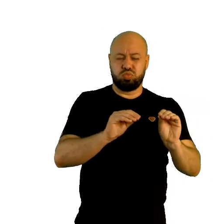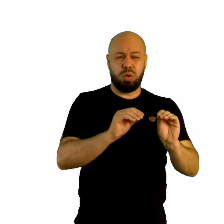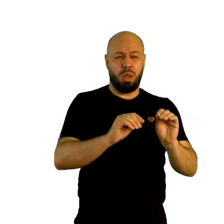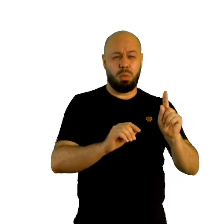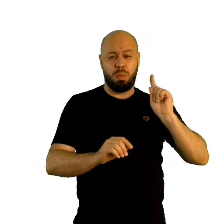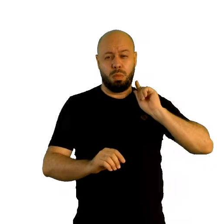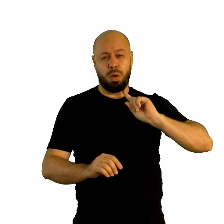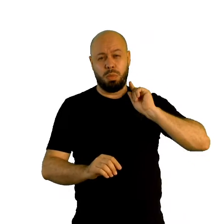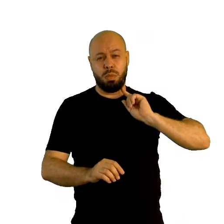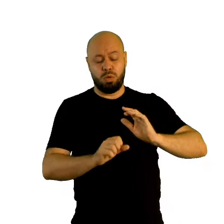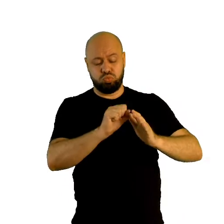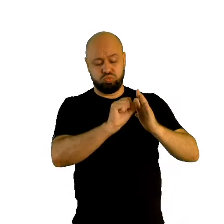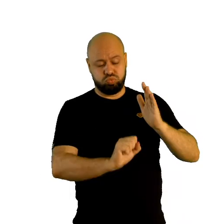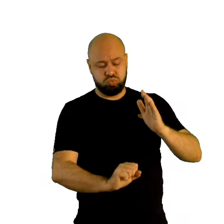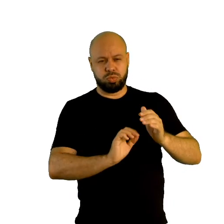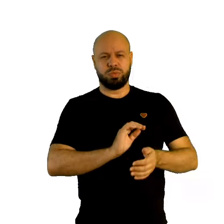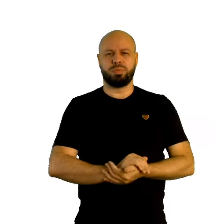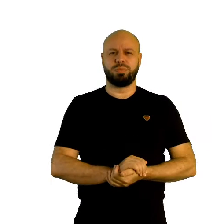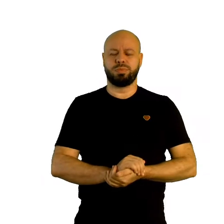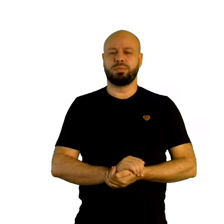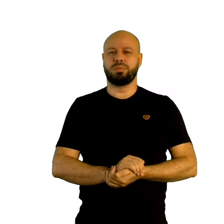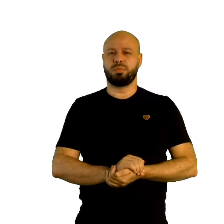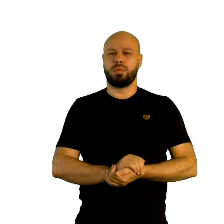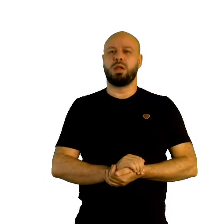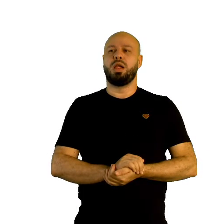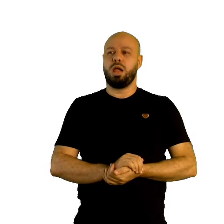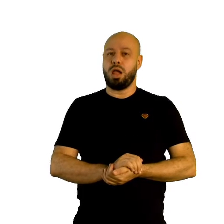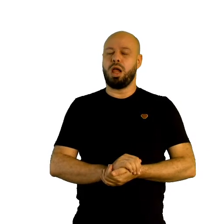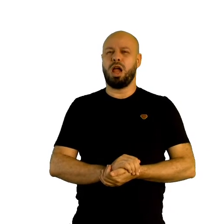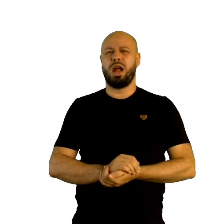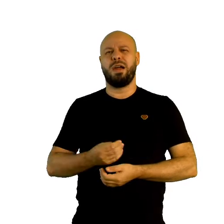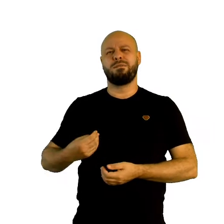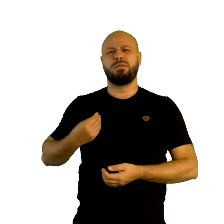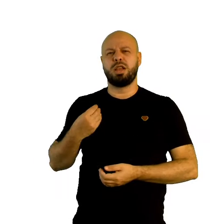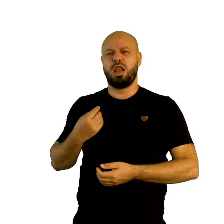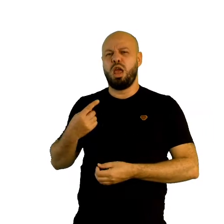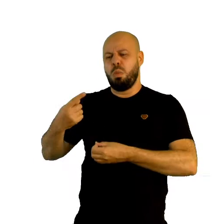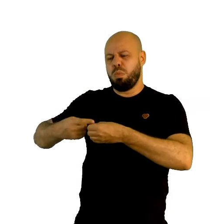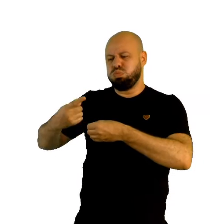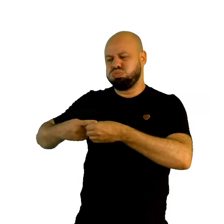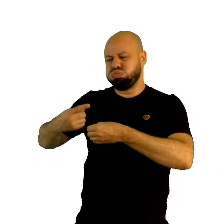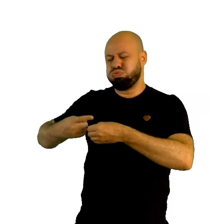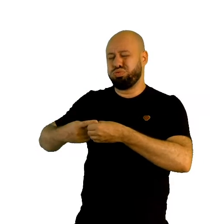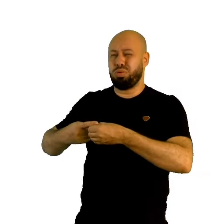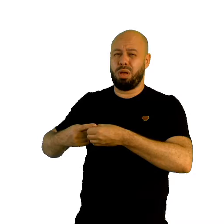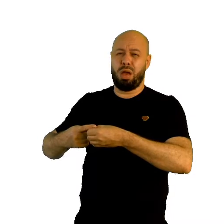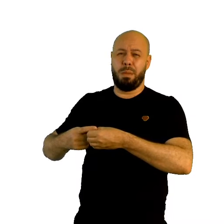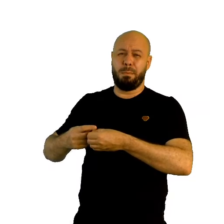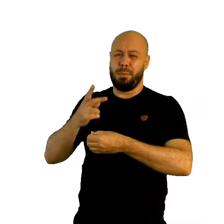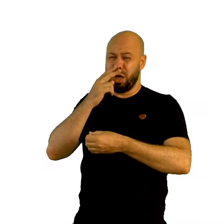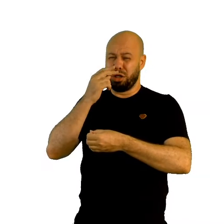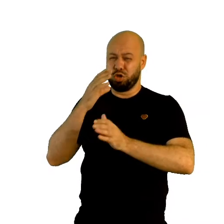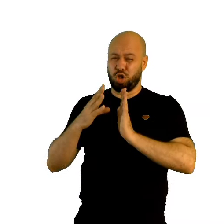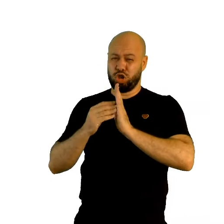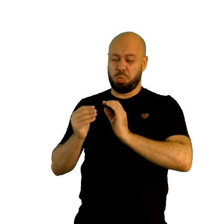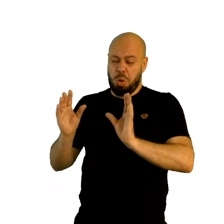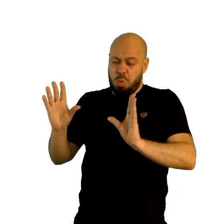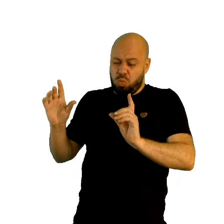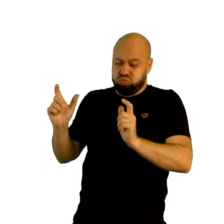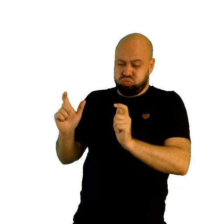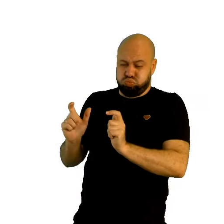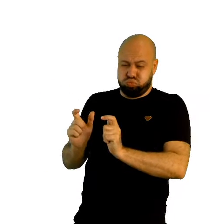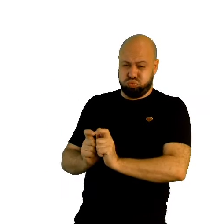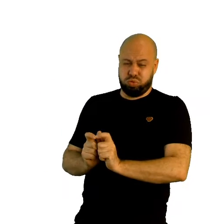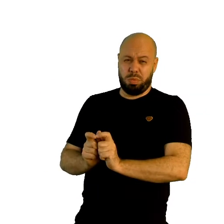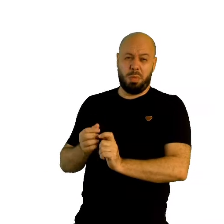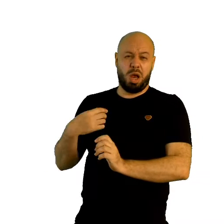Gerais. Existe um esgotamento desse modelo de vida urbano, diz Marinaldo, sem sentir falta dos